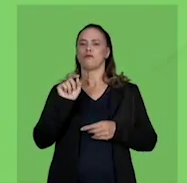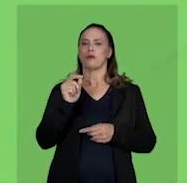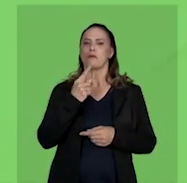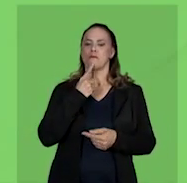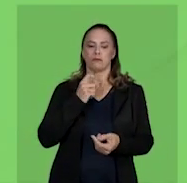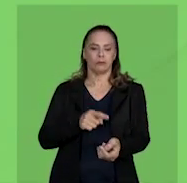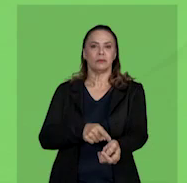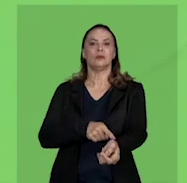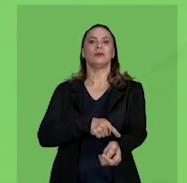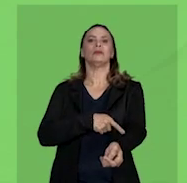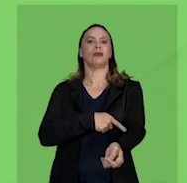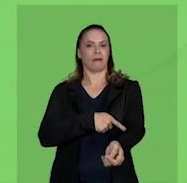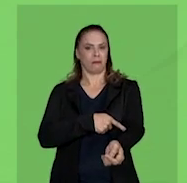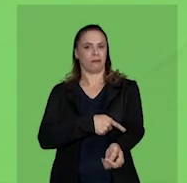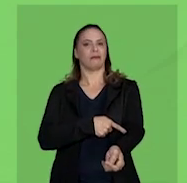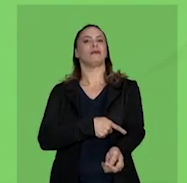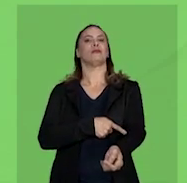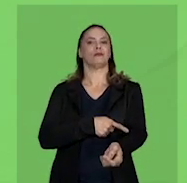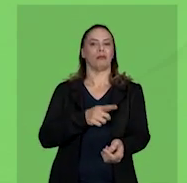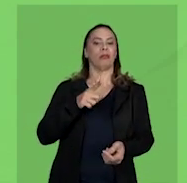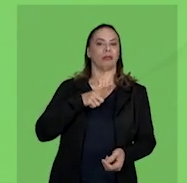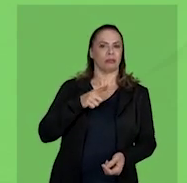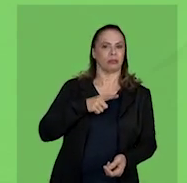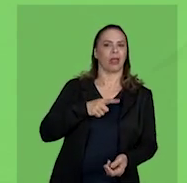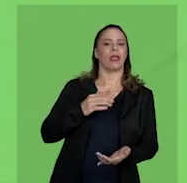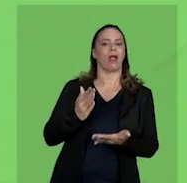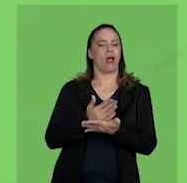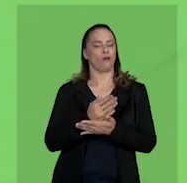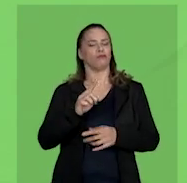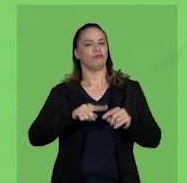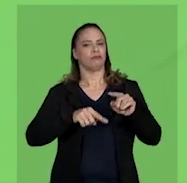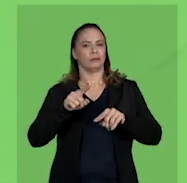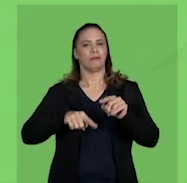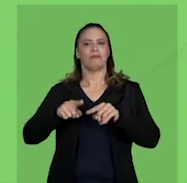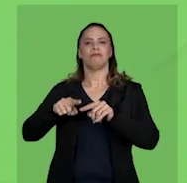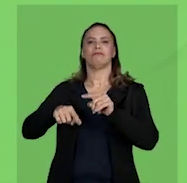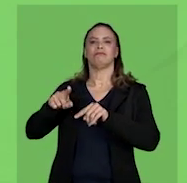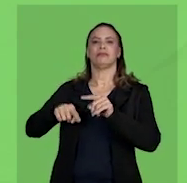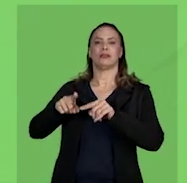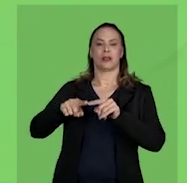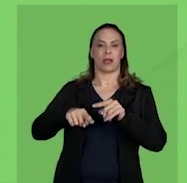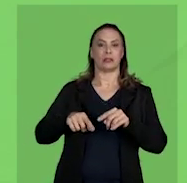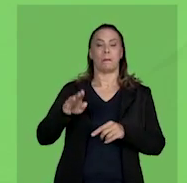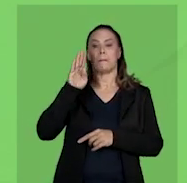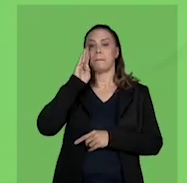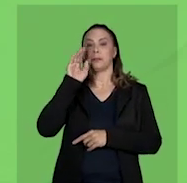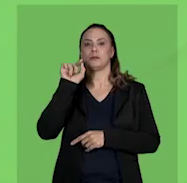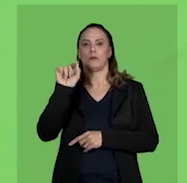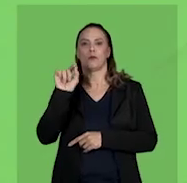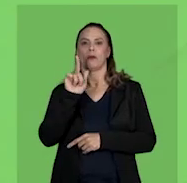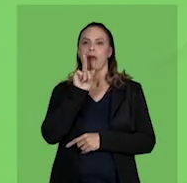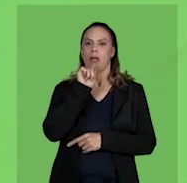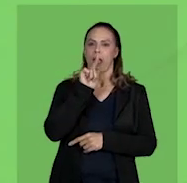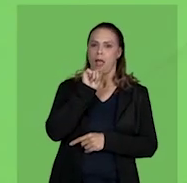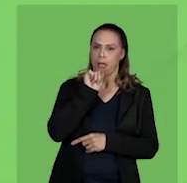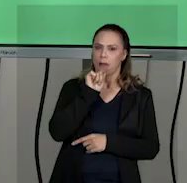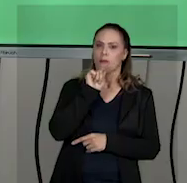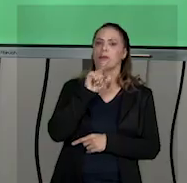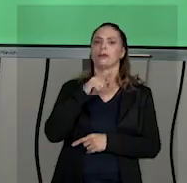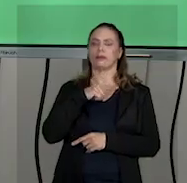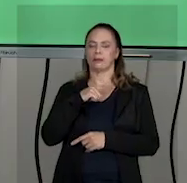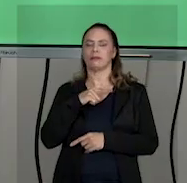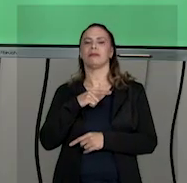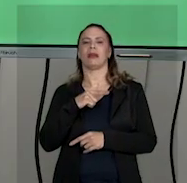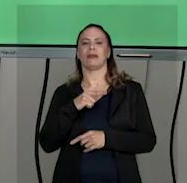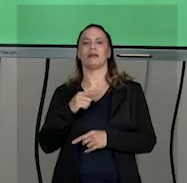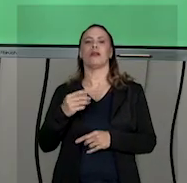por elementos figurados e principalmente água, onde se encontram dissolvidos materiais nutritivos e